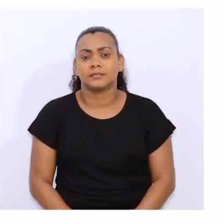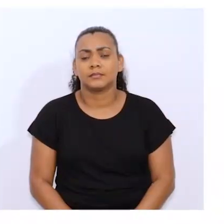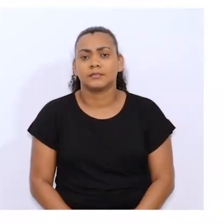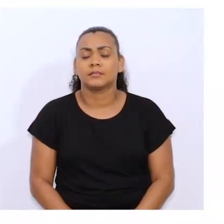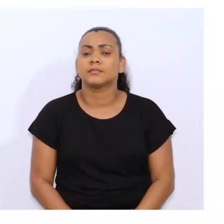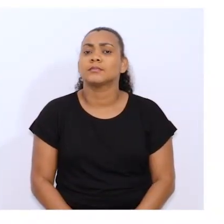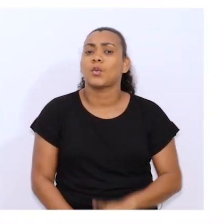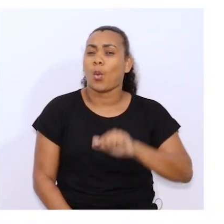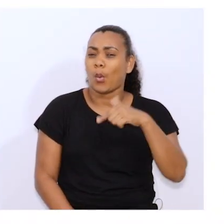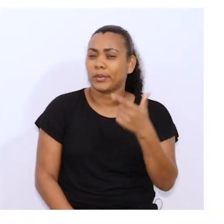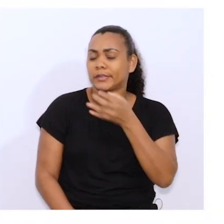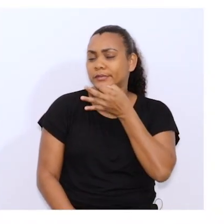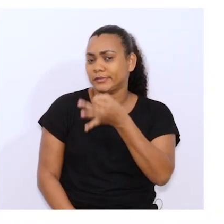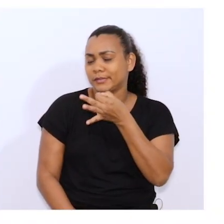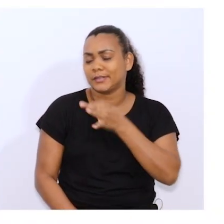Outra dica.